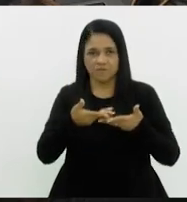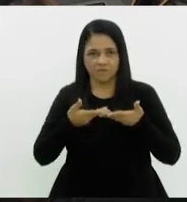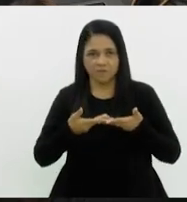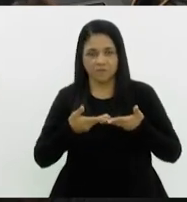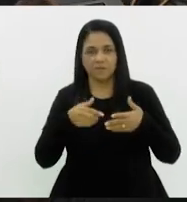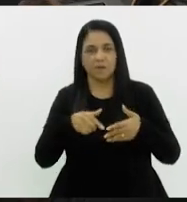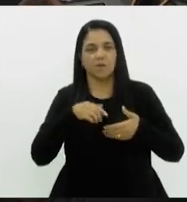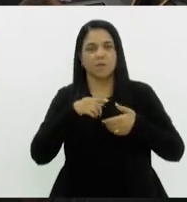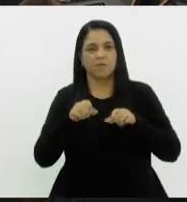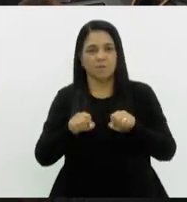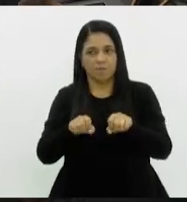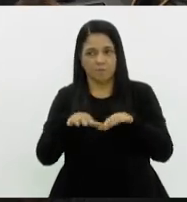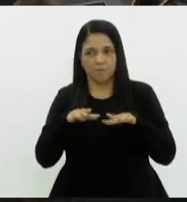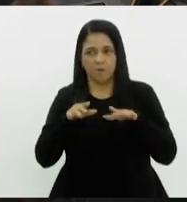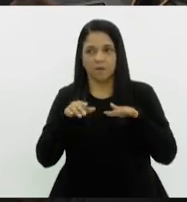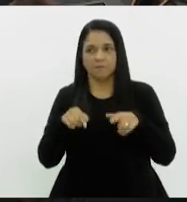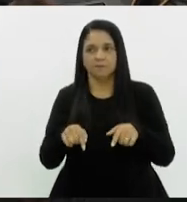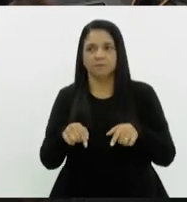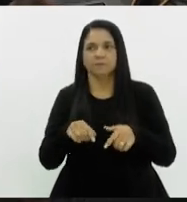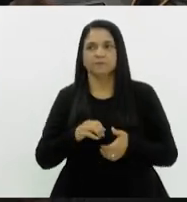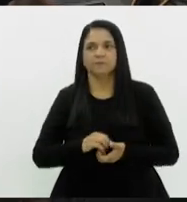esse parlamento.